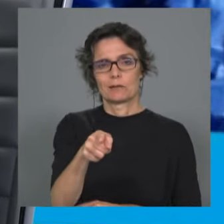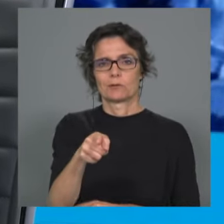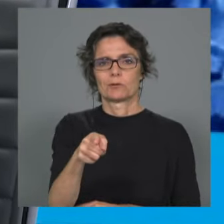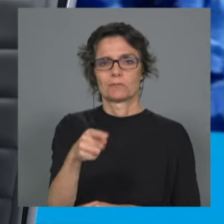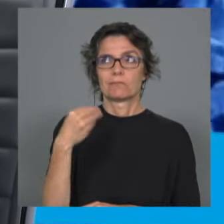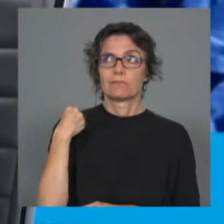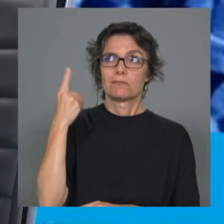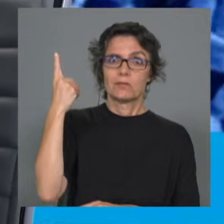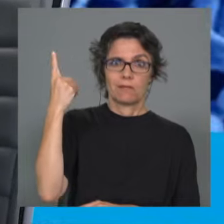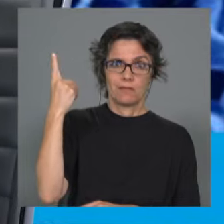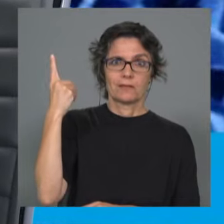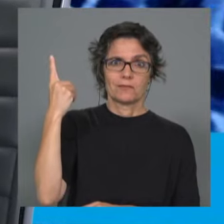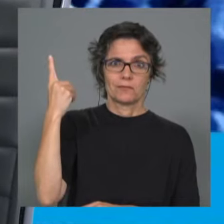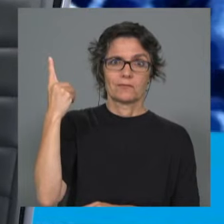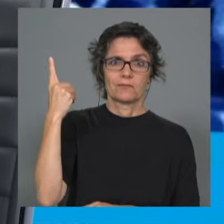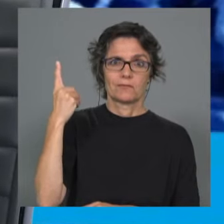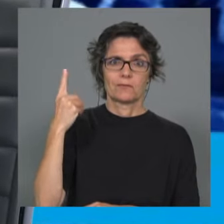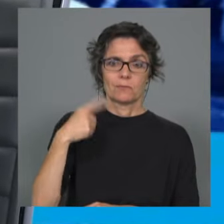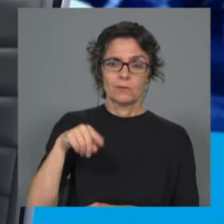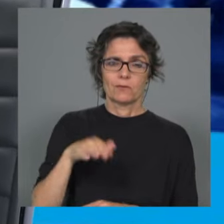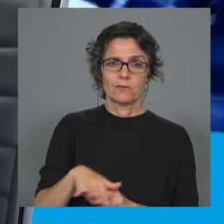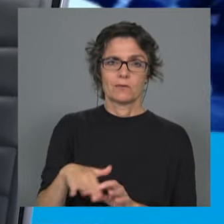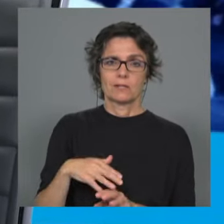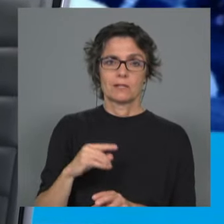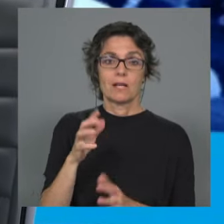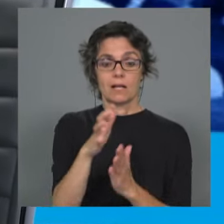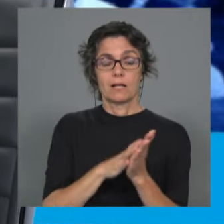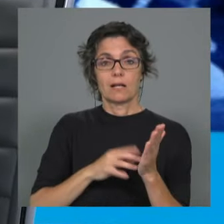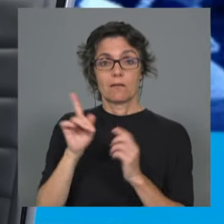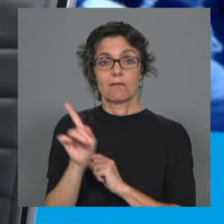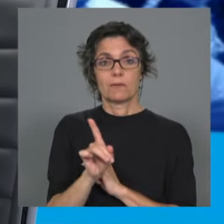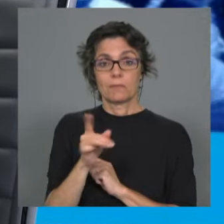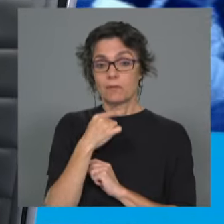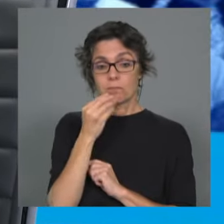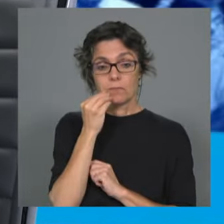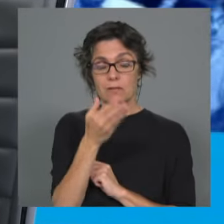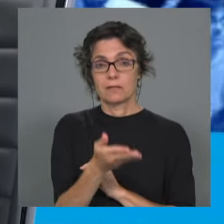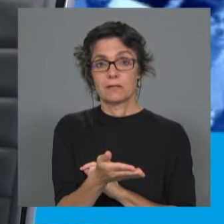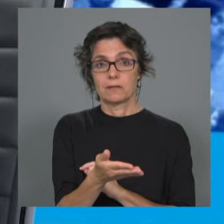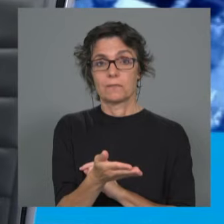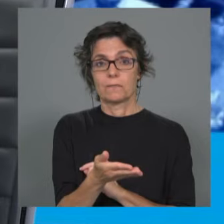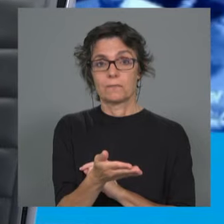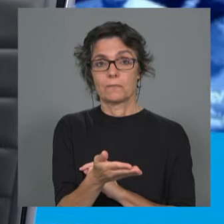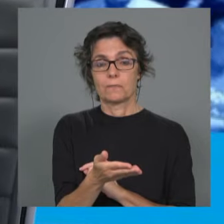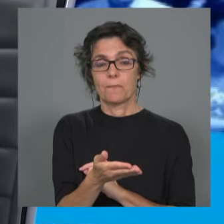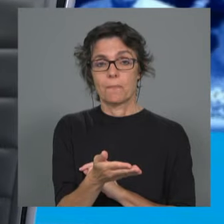pede. E como dizia a primeira leitura, portanto, é algo que não